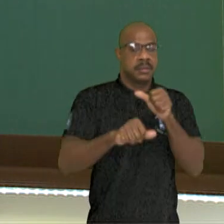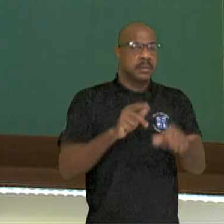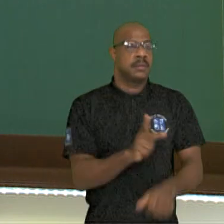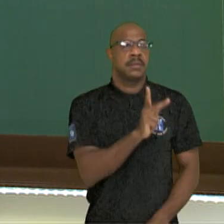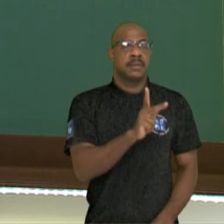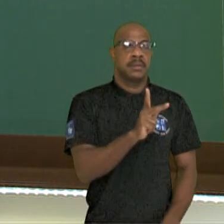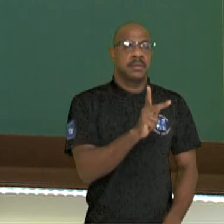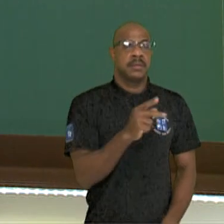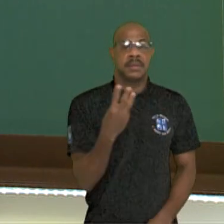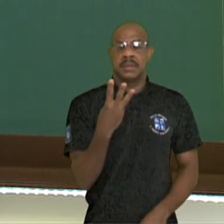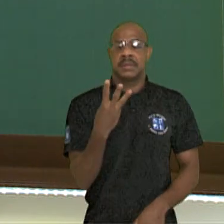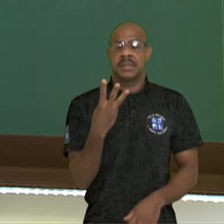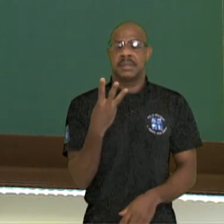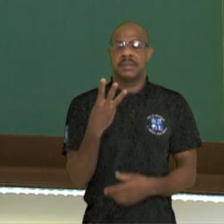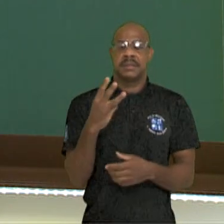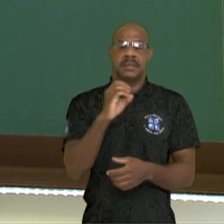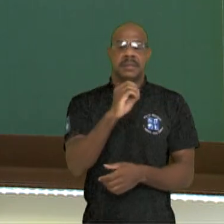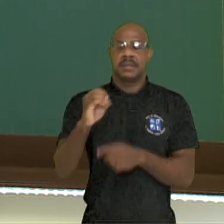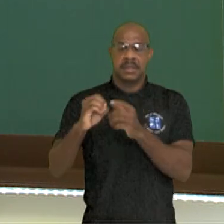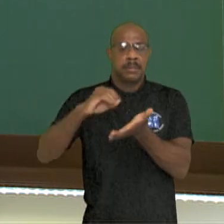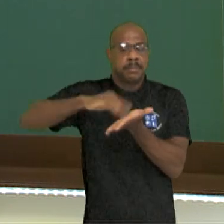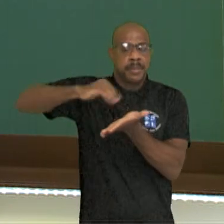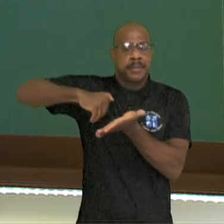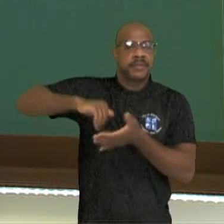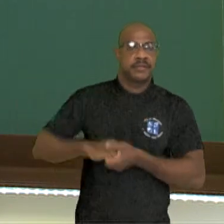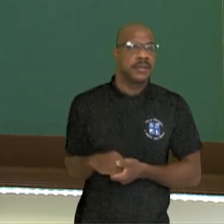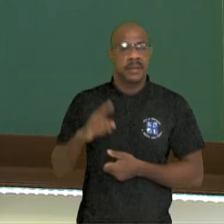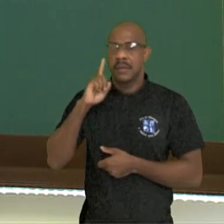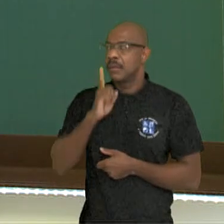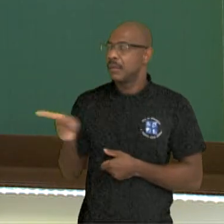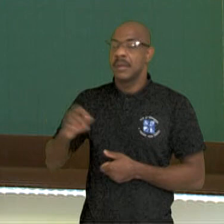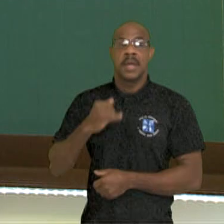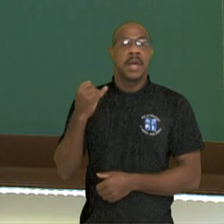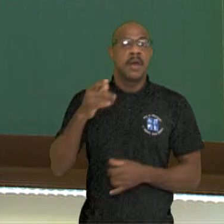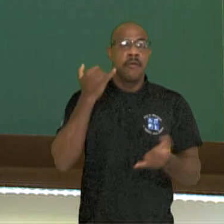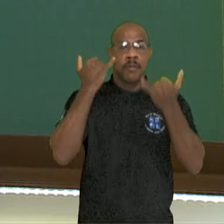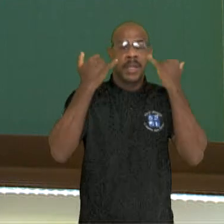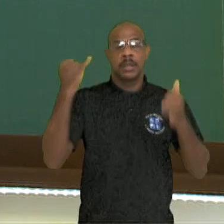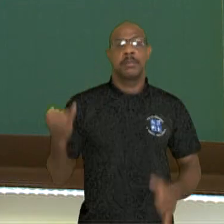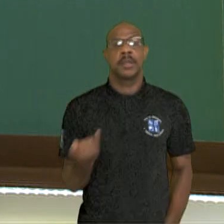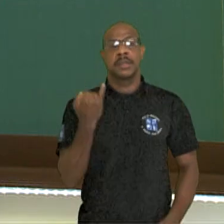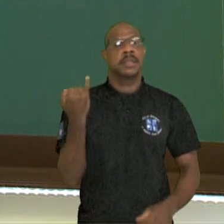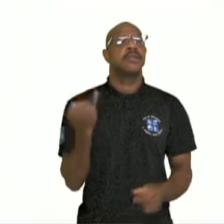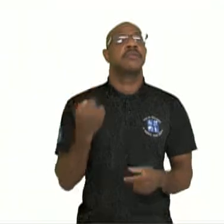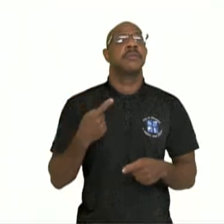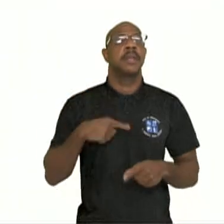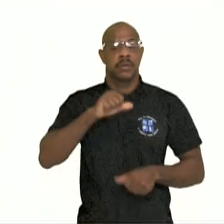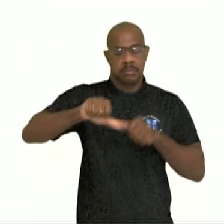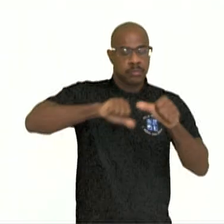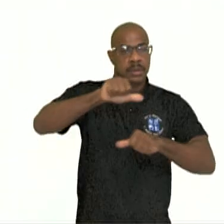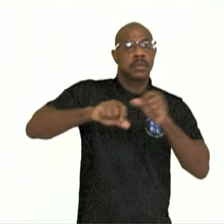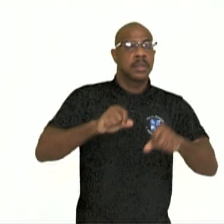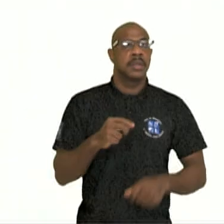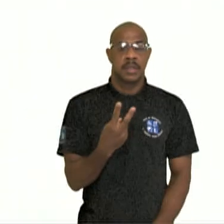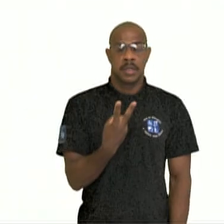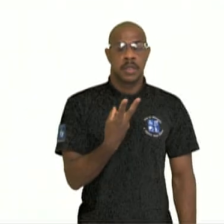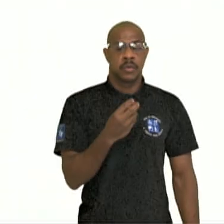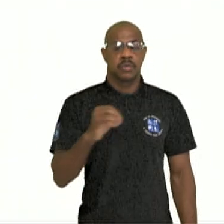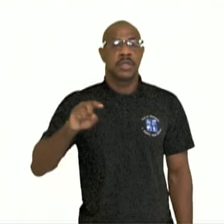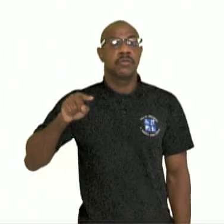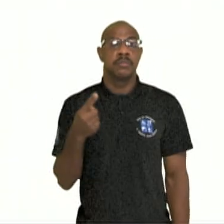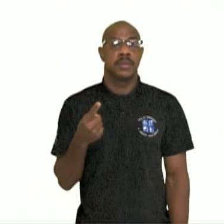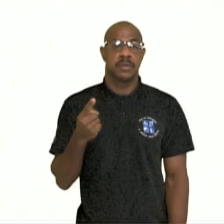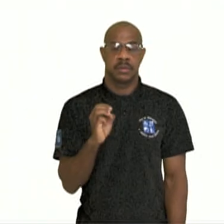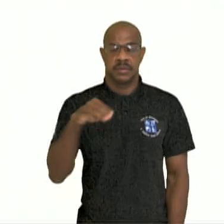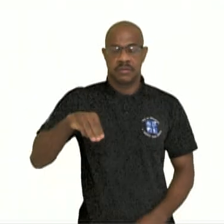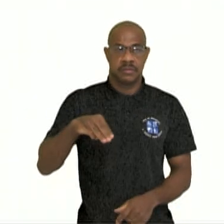zeros que são eliminados. E estas informações são importantes para que possamos transformar 200 mil